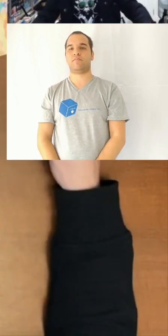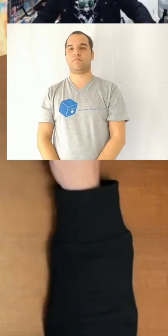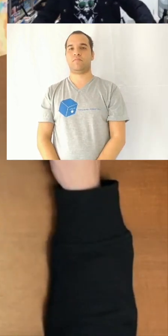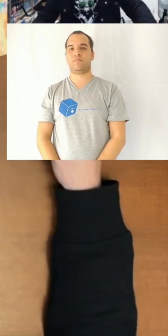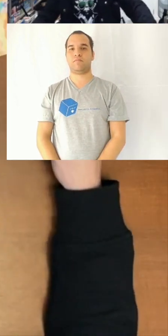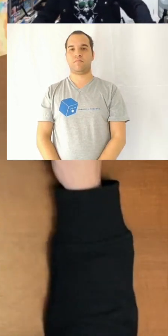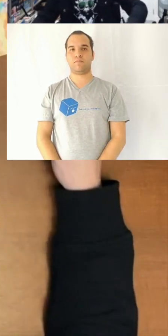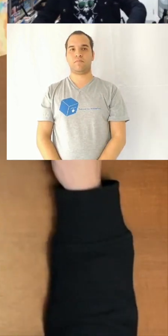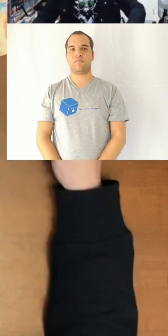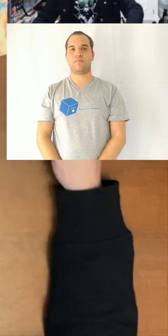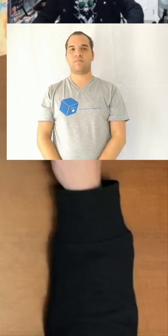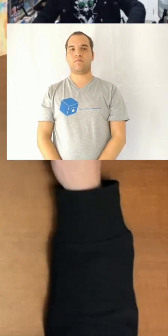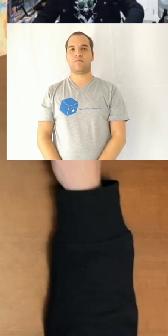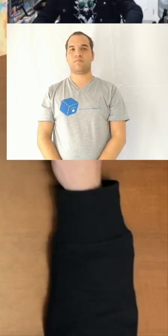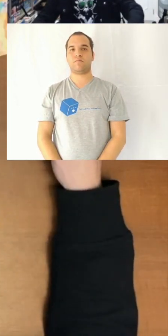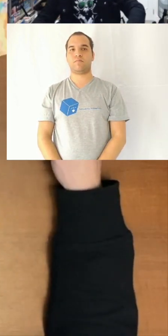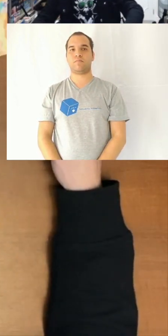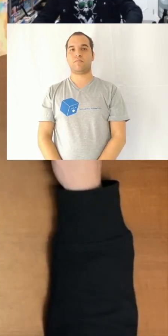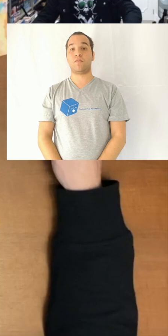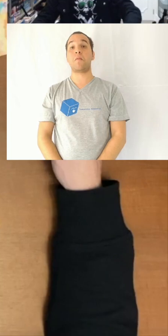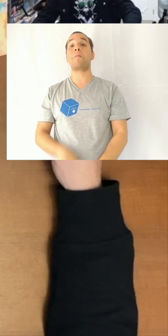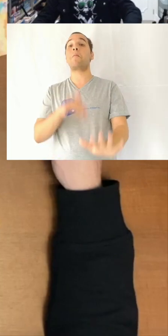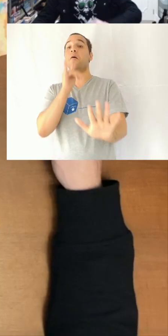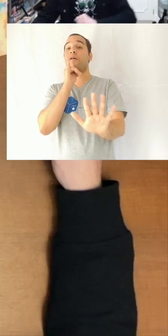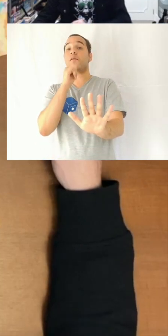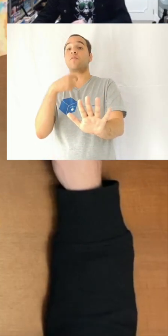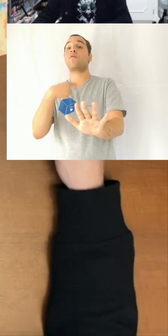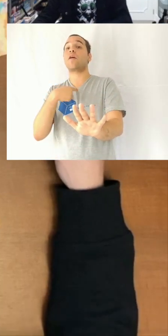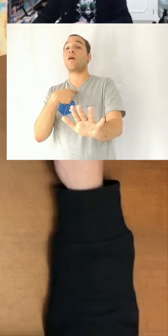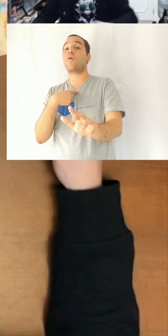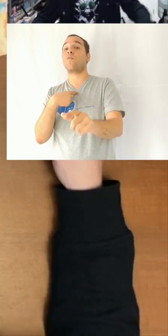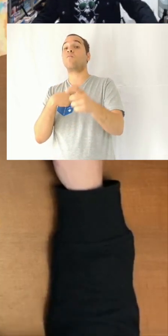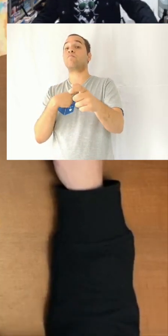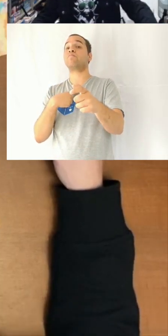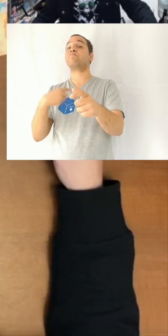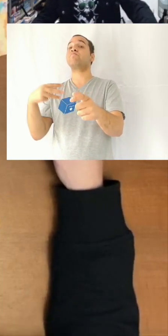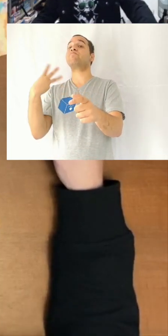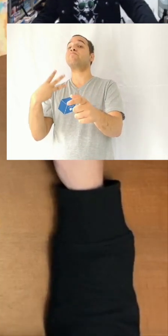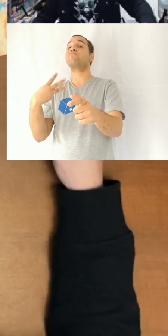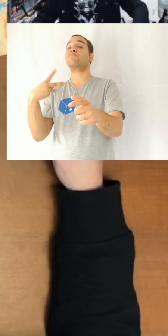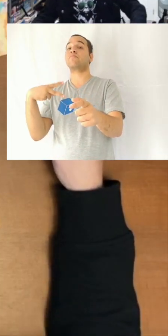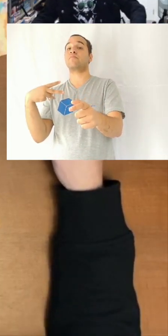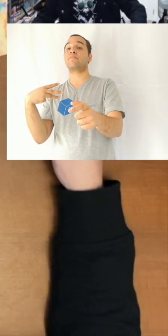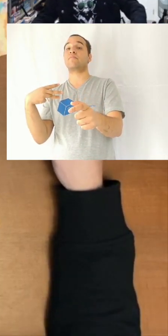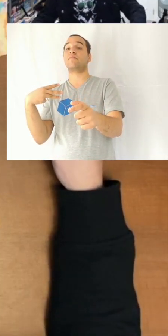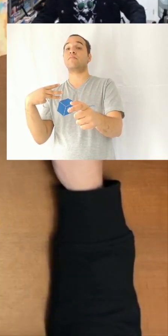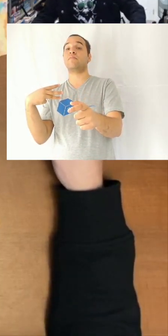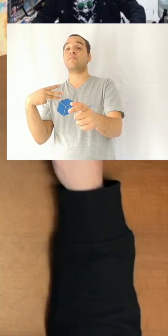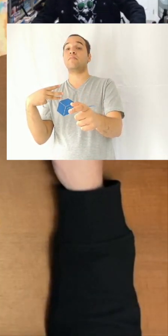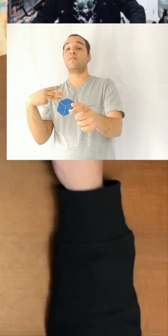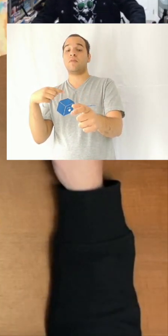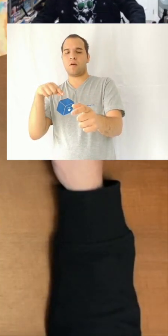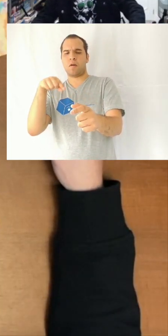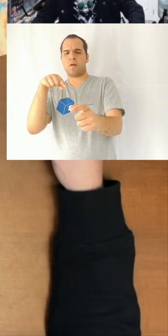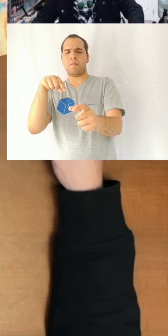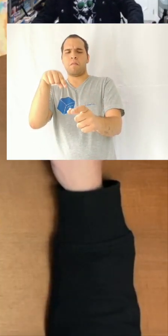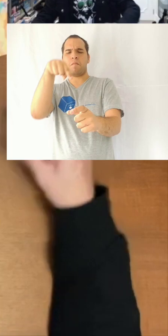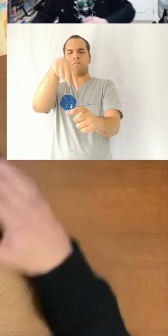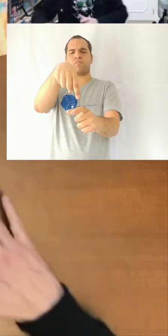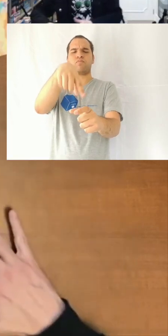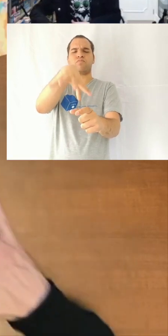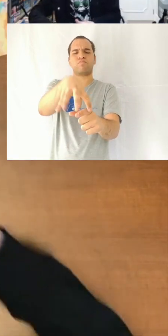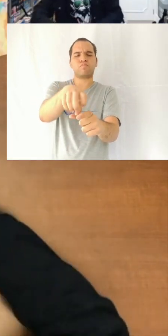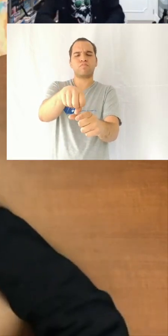poder baixar no local novo, ok? Além disso, digamos que tivesse sido a minha